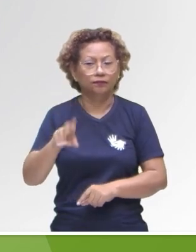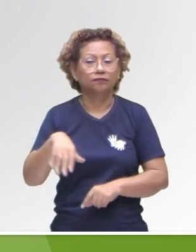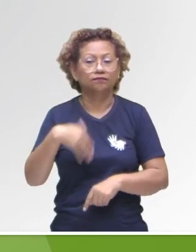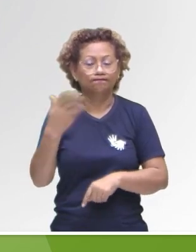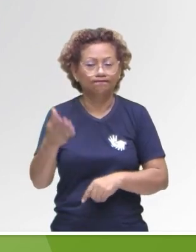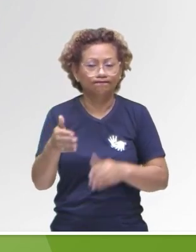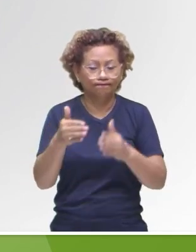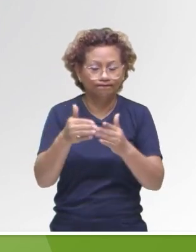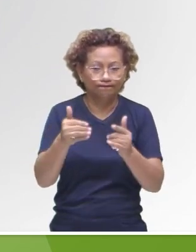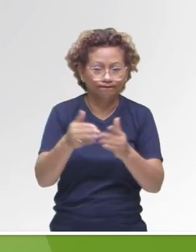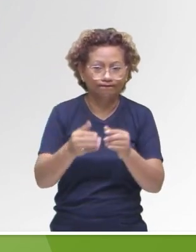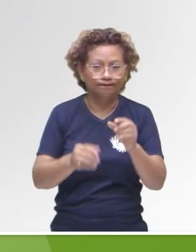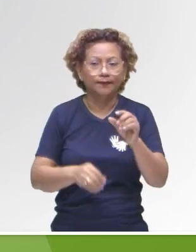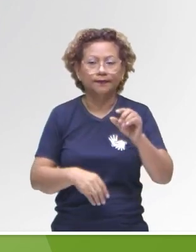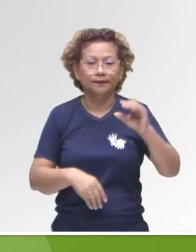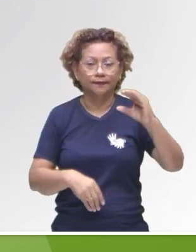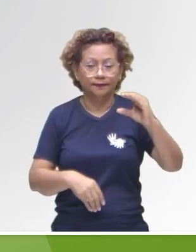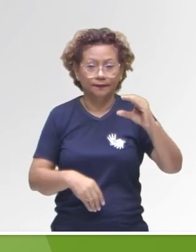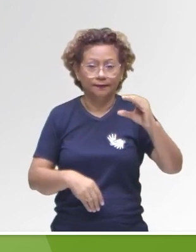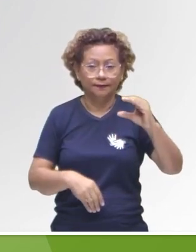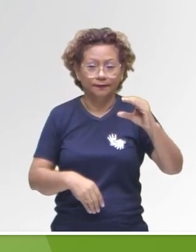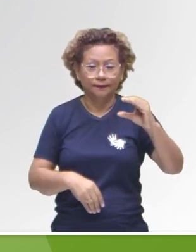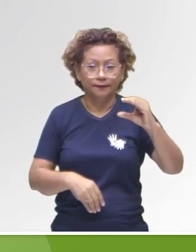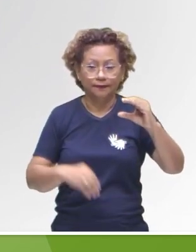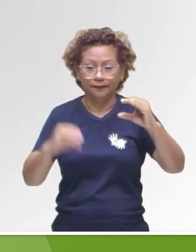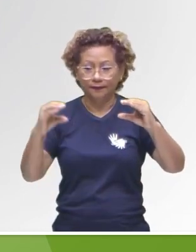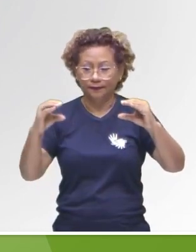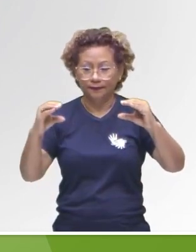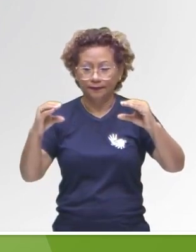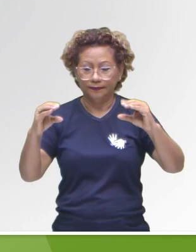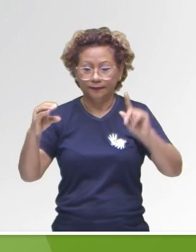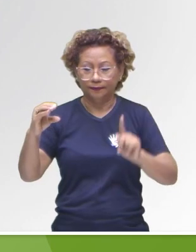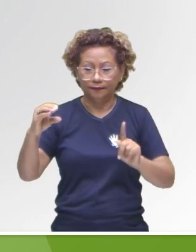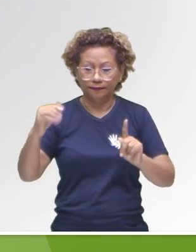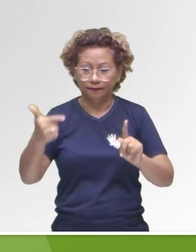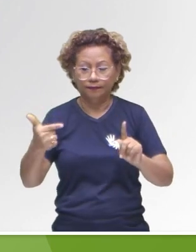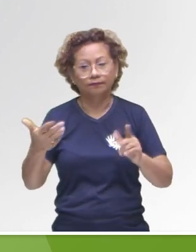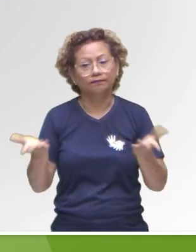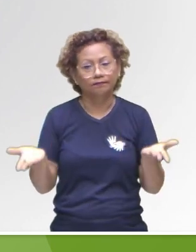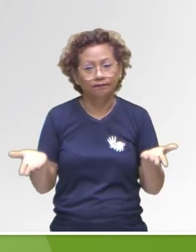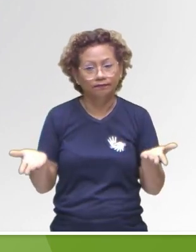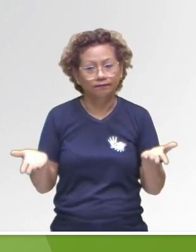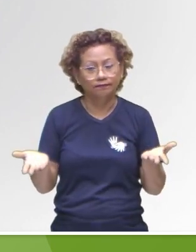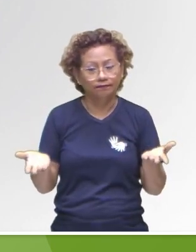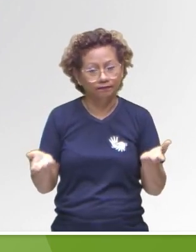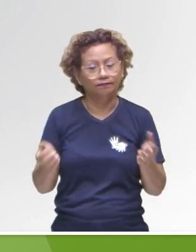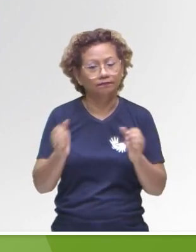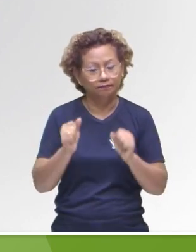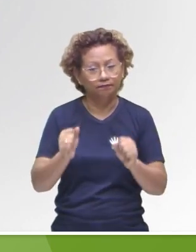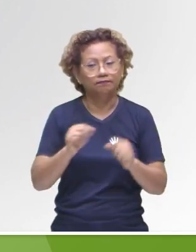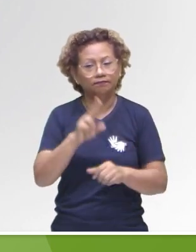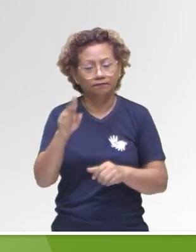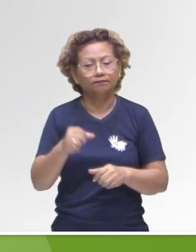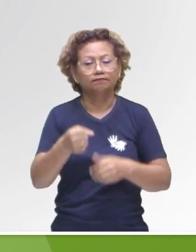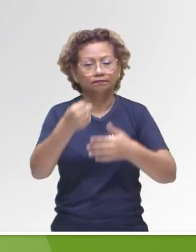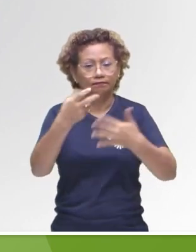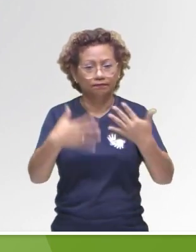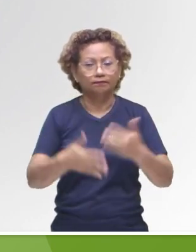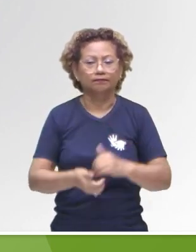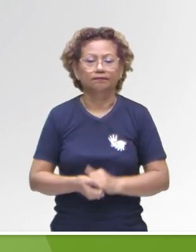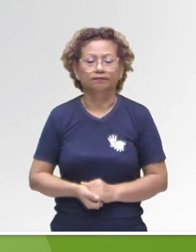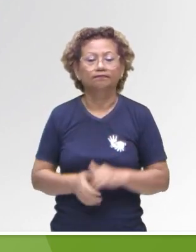Então, a capacitância equivalente dessa associação é igual. O C1 vale 10,